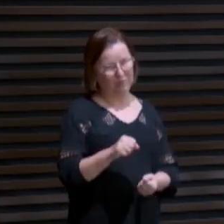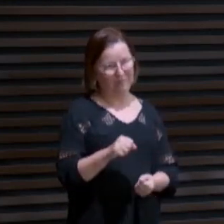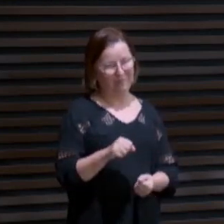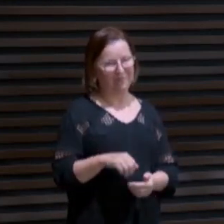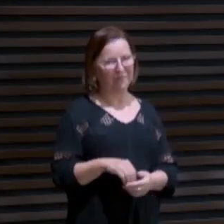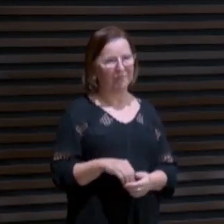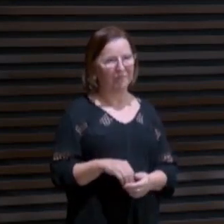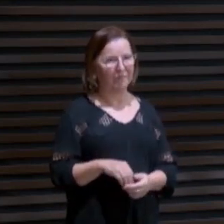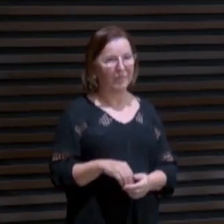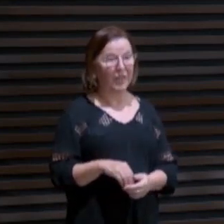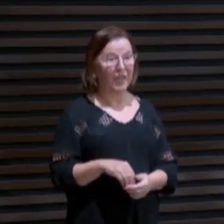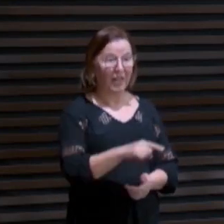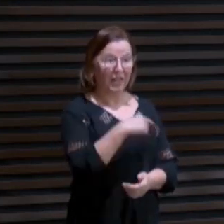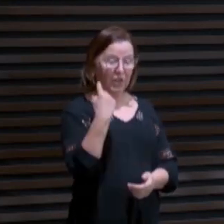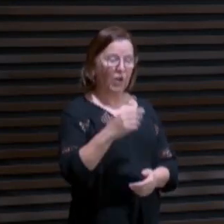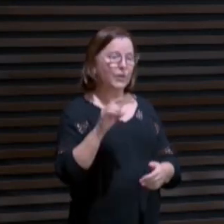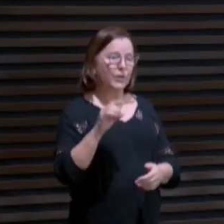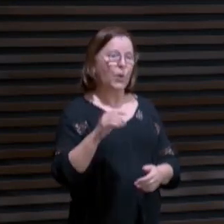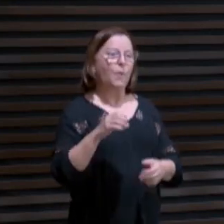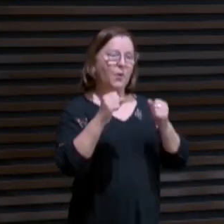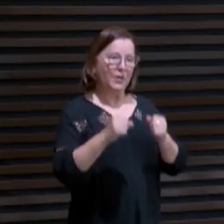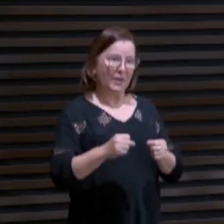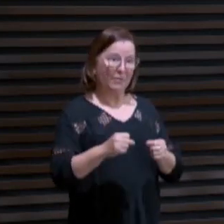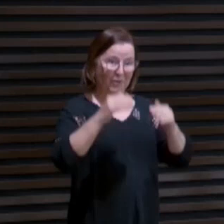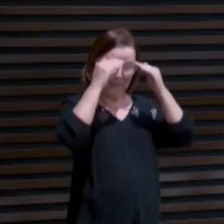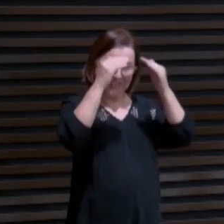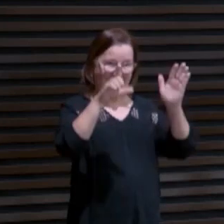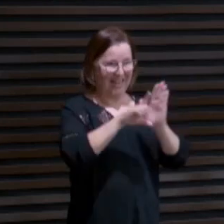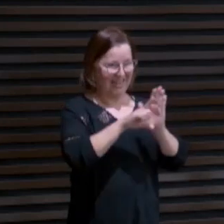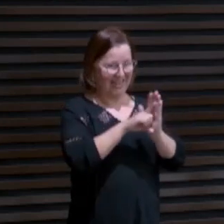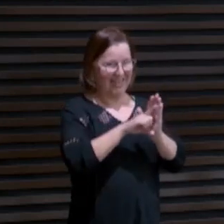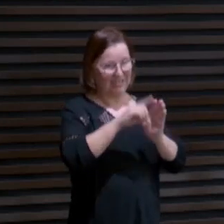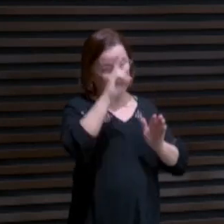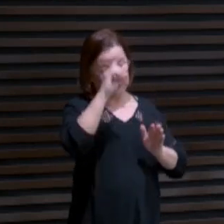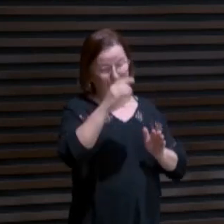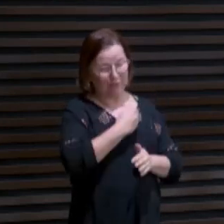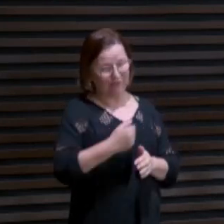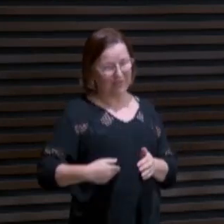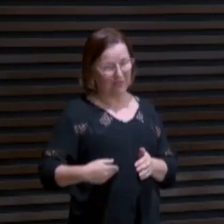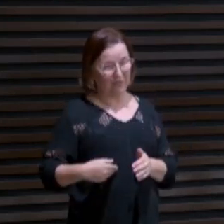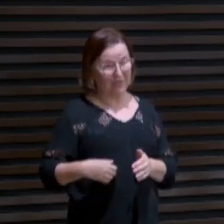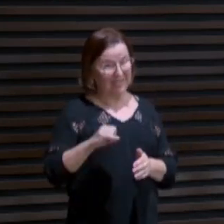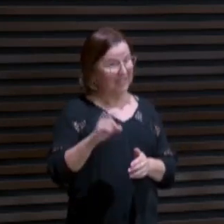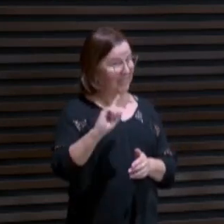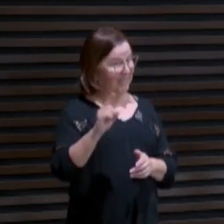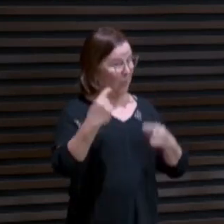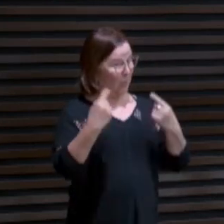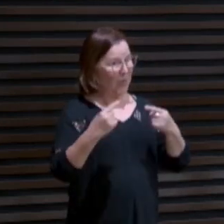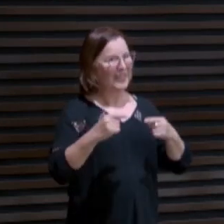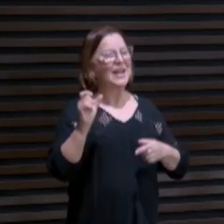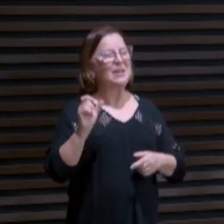devemos obedecer às leis e ordens do governo, se essas não ferirem os princípios da palavra de